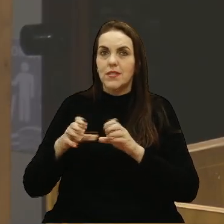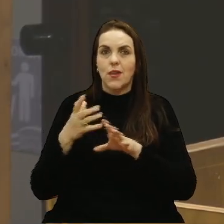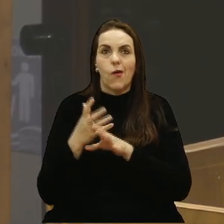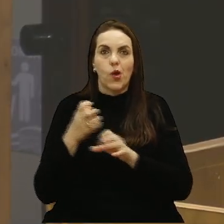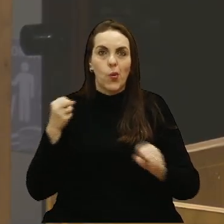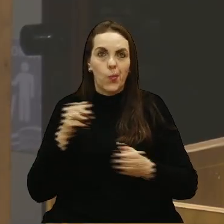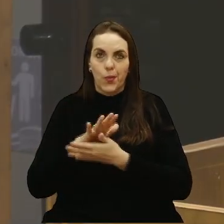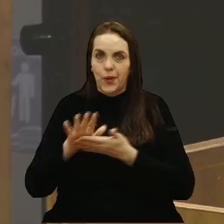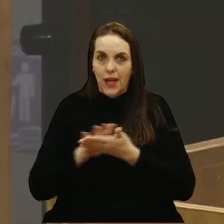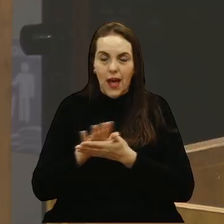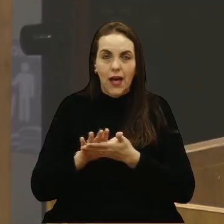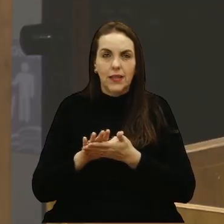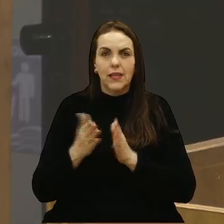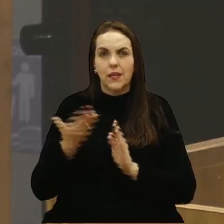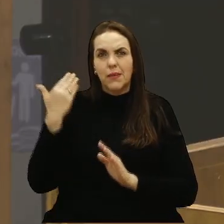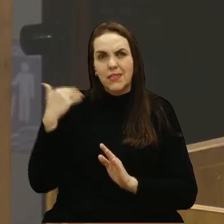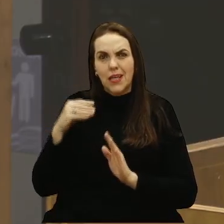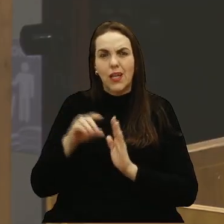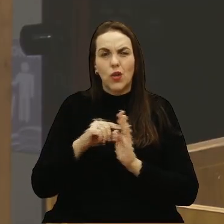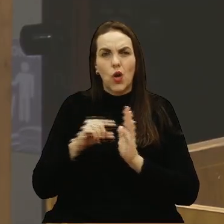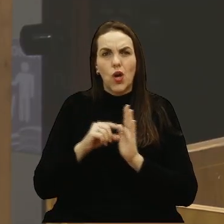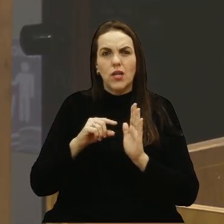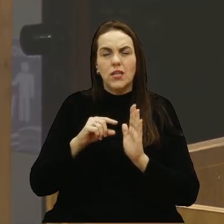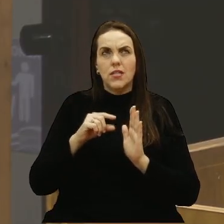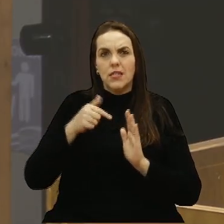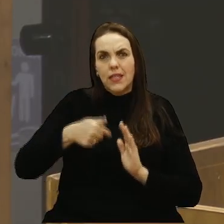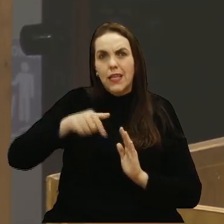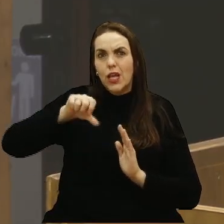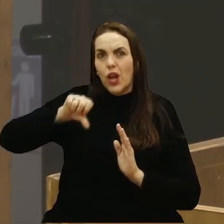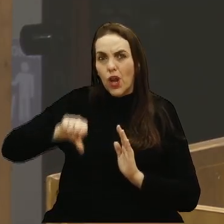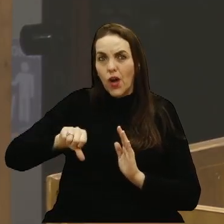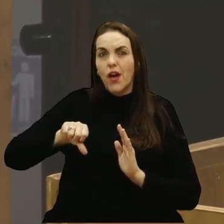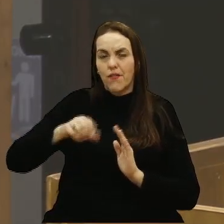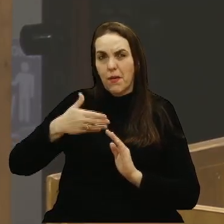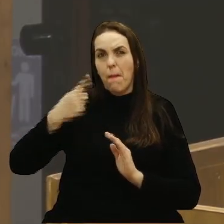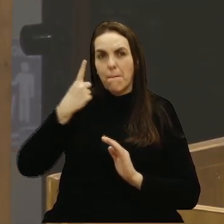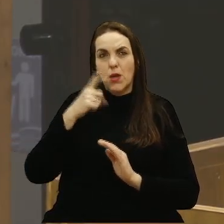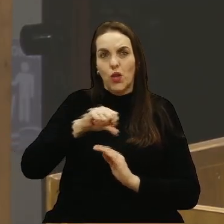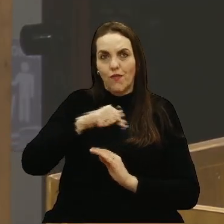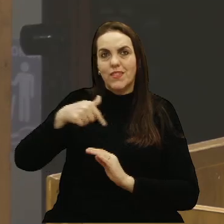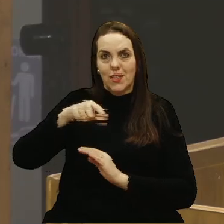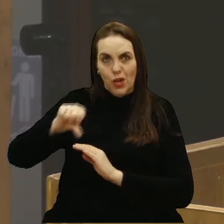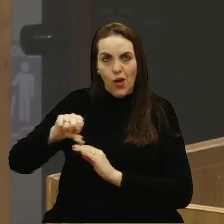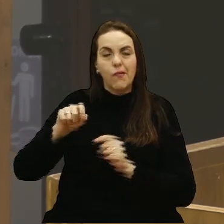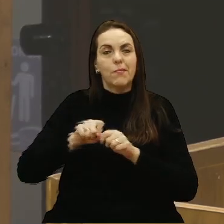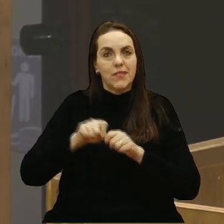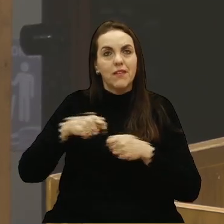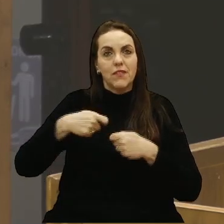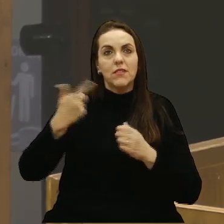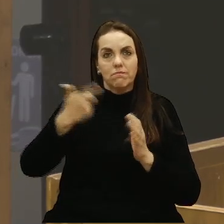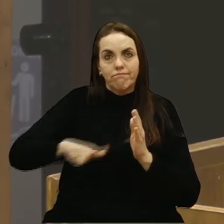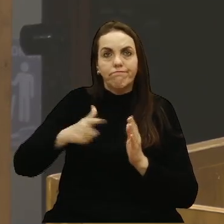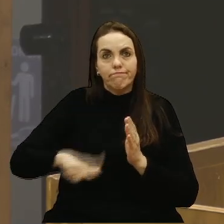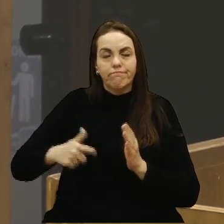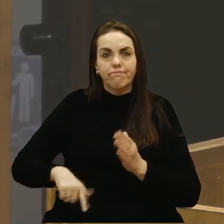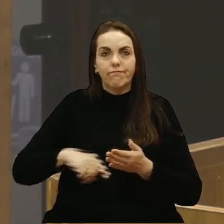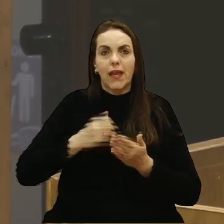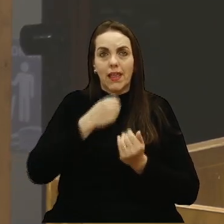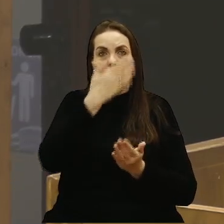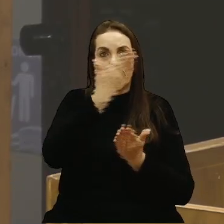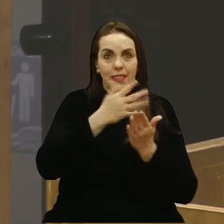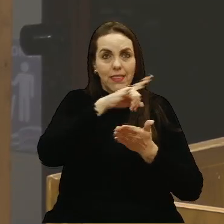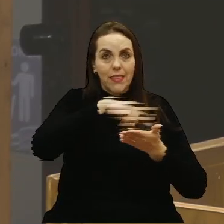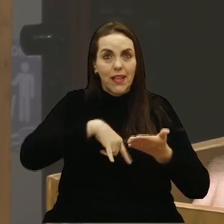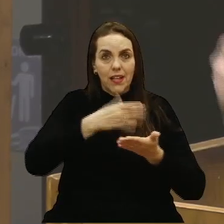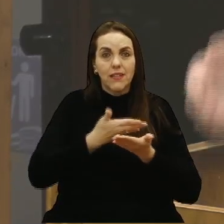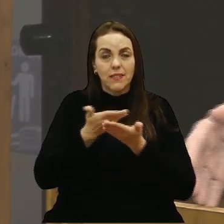desde o Código de 79, está lá no artigo 111, tinham que vir fazer renovação também, para que prestassem a declaração e não tivessem mais que